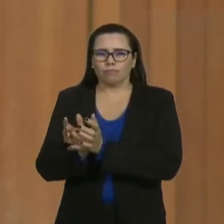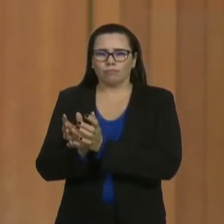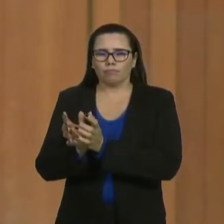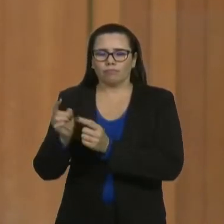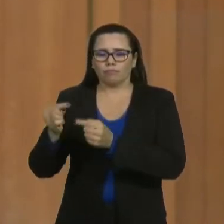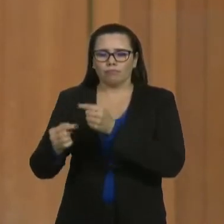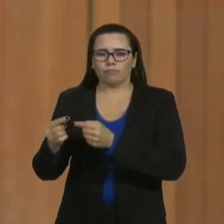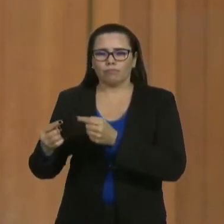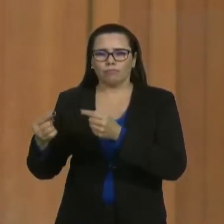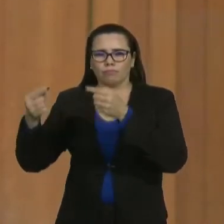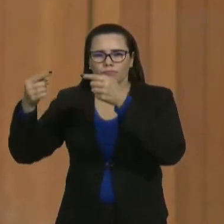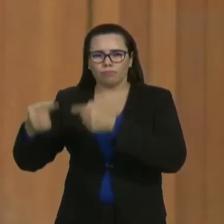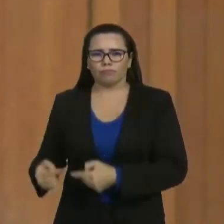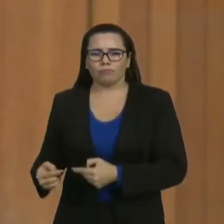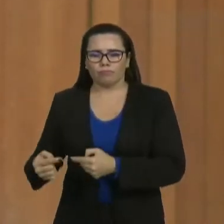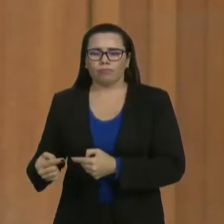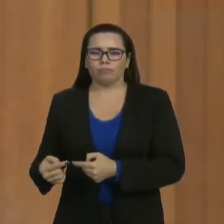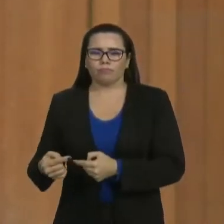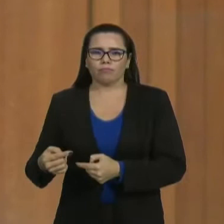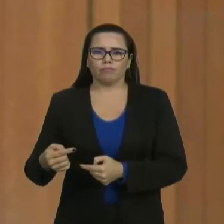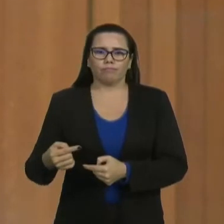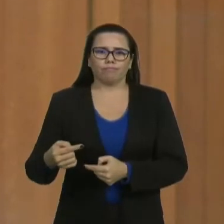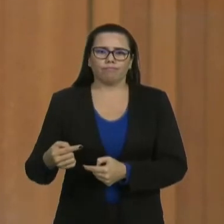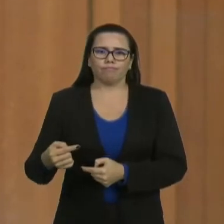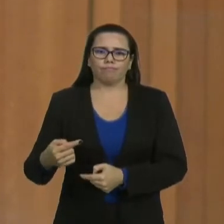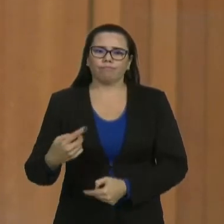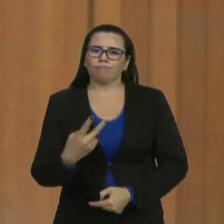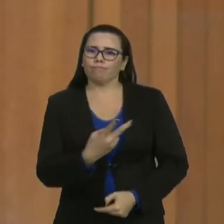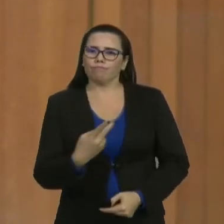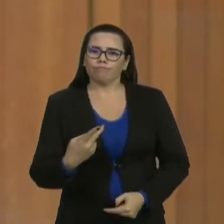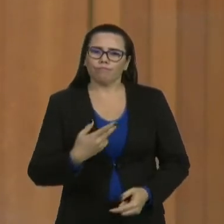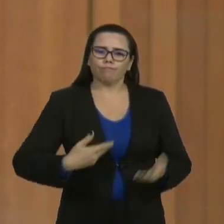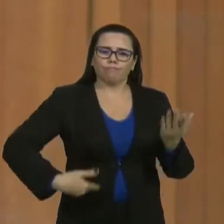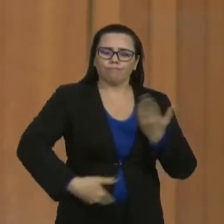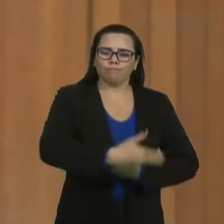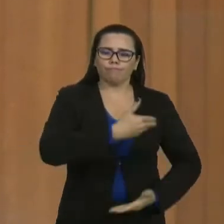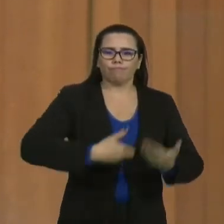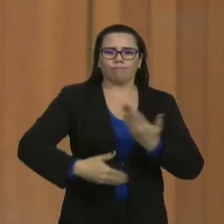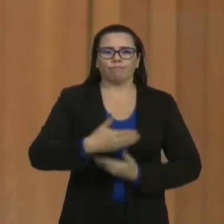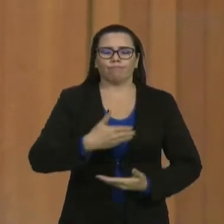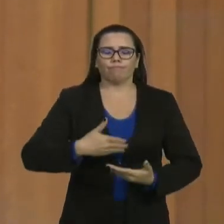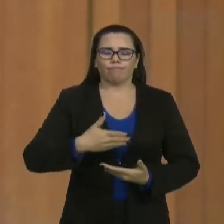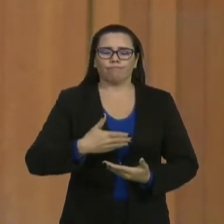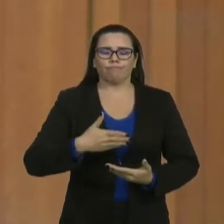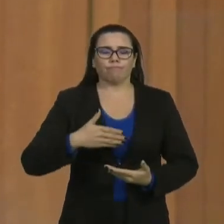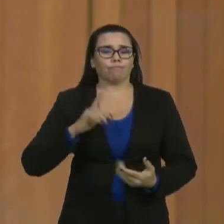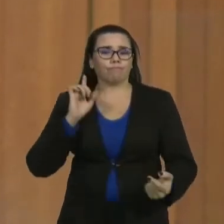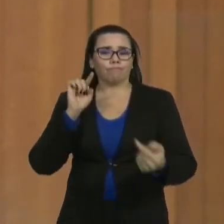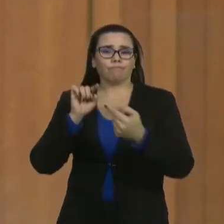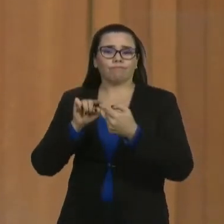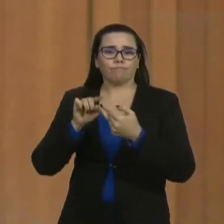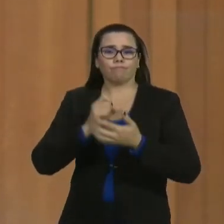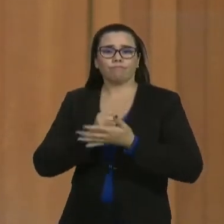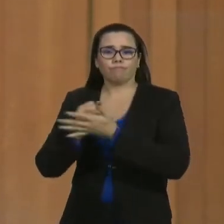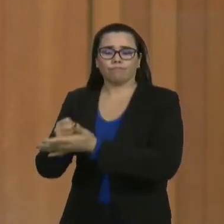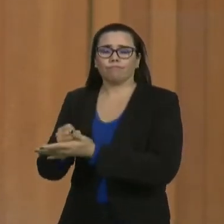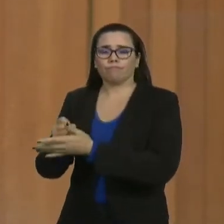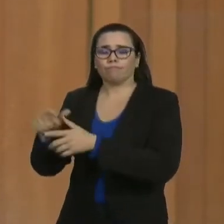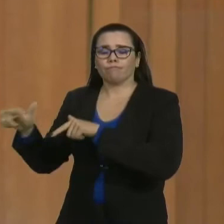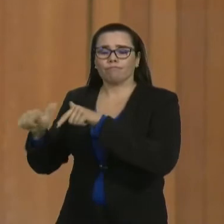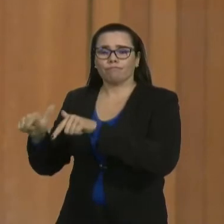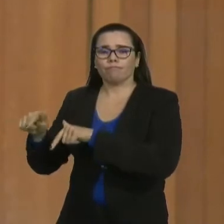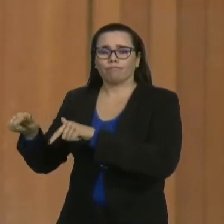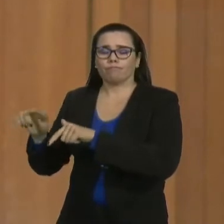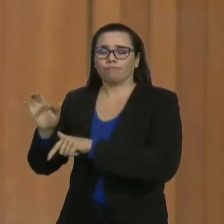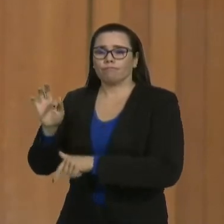de direitos para os trabalhadores da FUNAC no Estado do Maranhão. Muito obrigado, deputado Rafael Leitor.